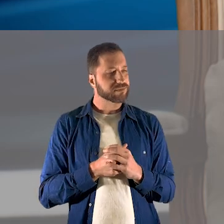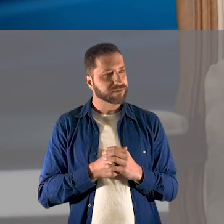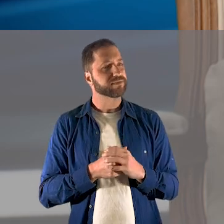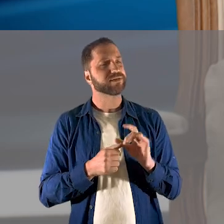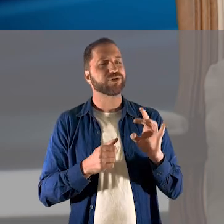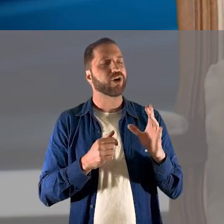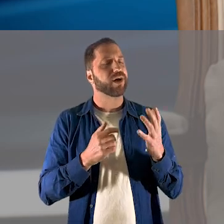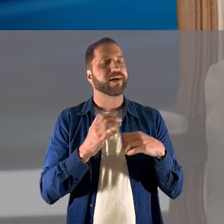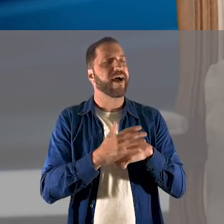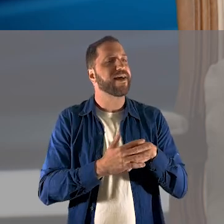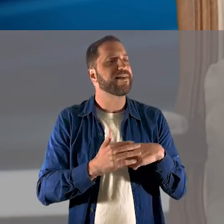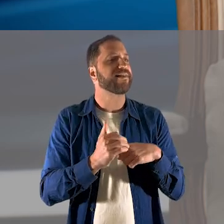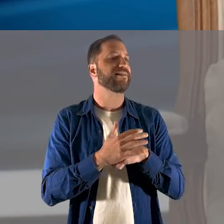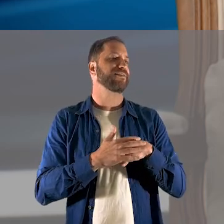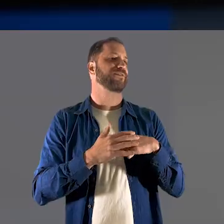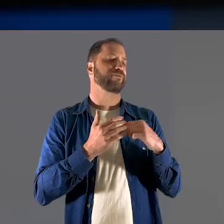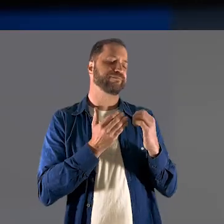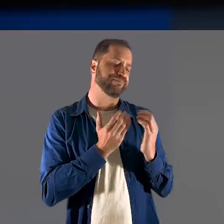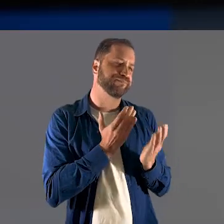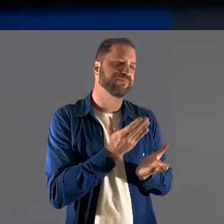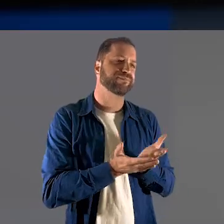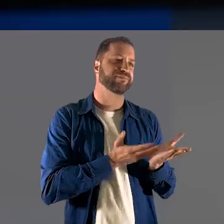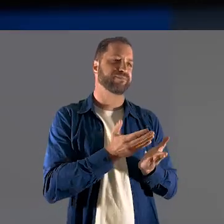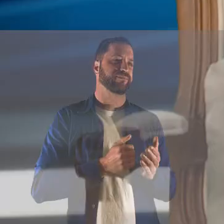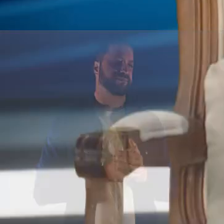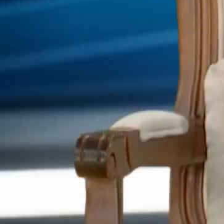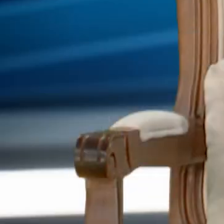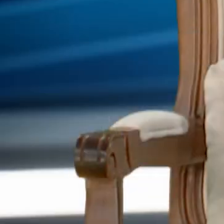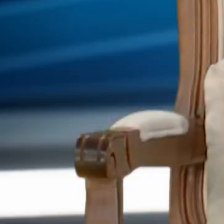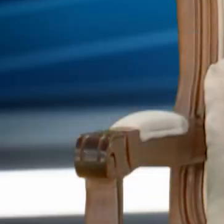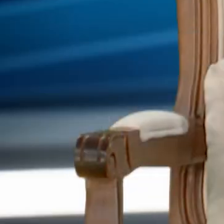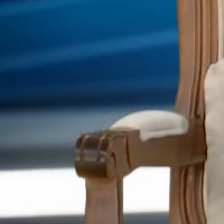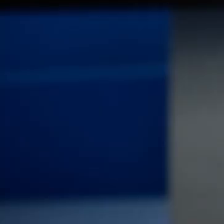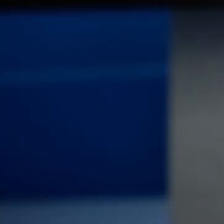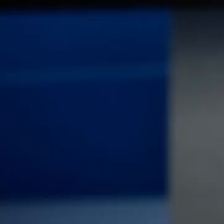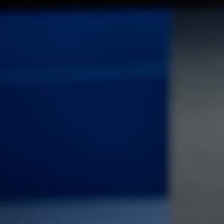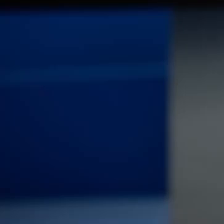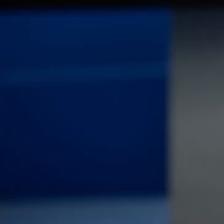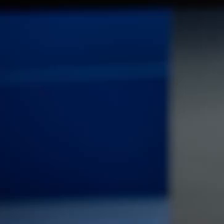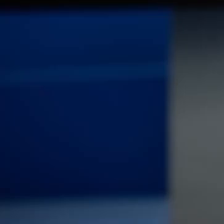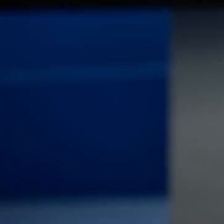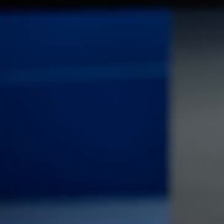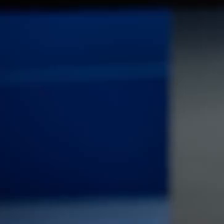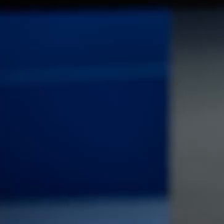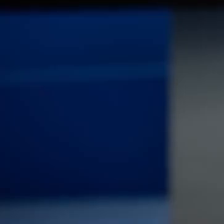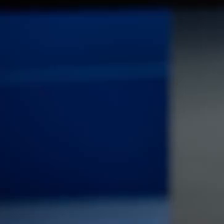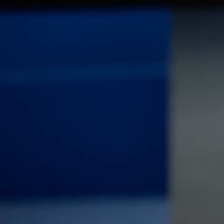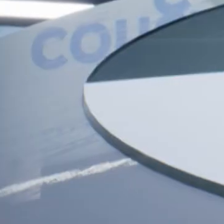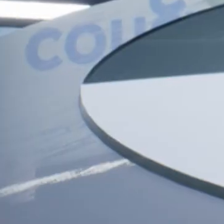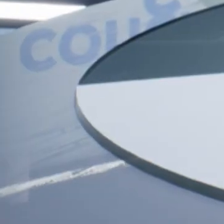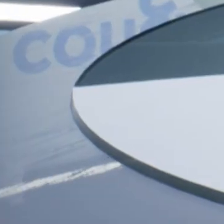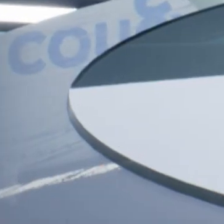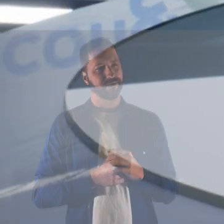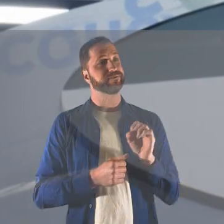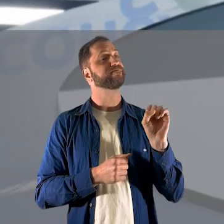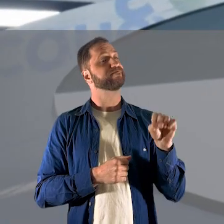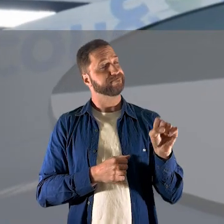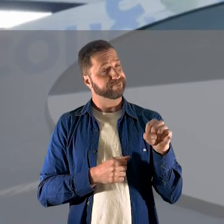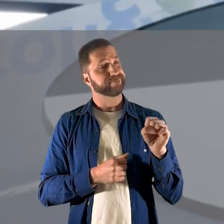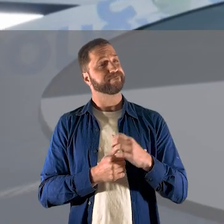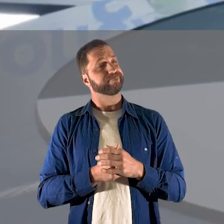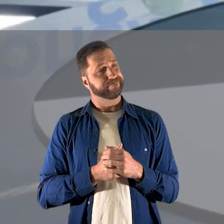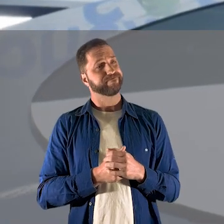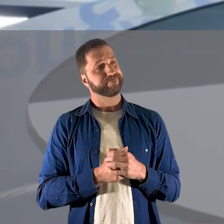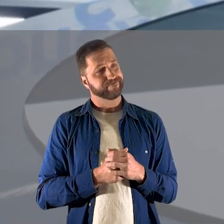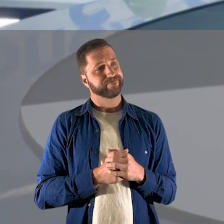é o carinho é um Aconchego exato esse tempo que é dedicado é tudo na vida das pessoas né É